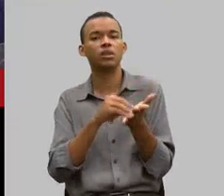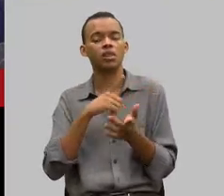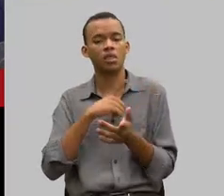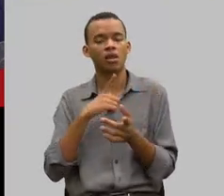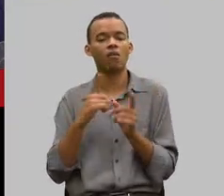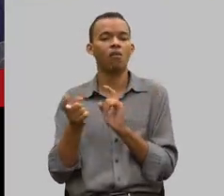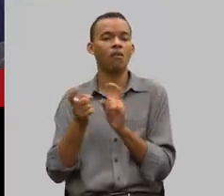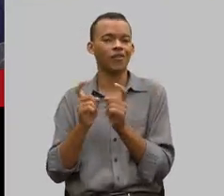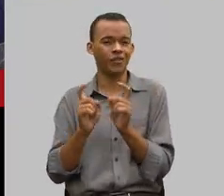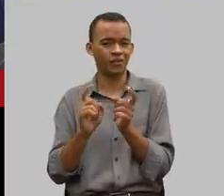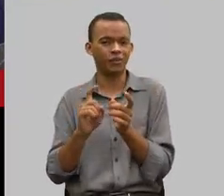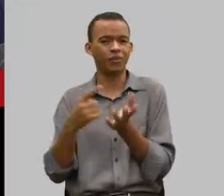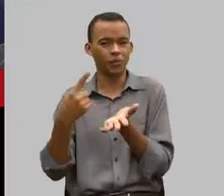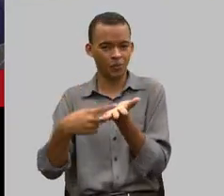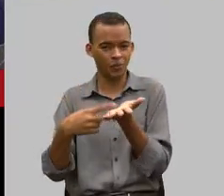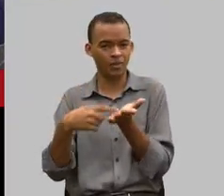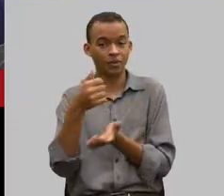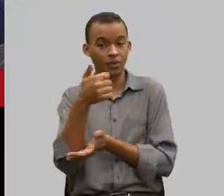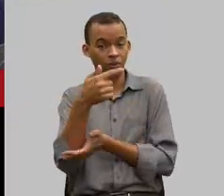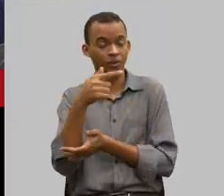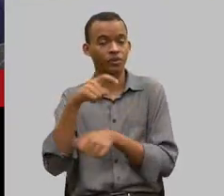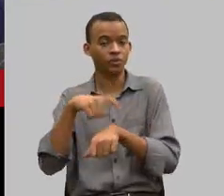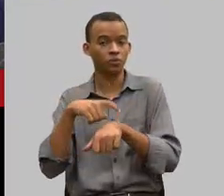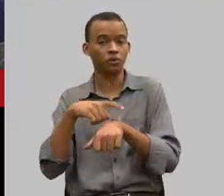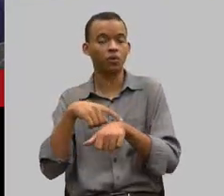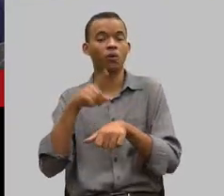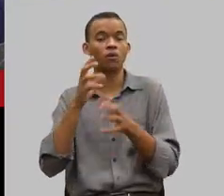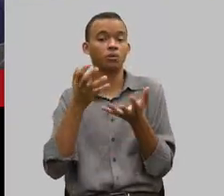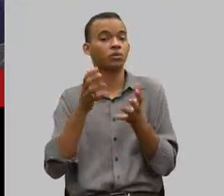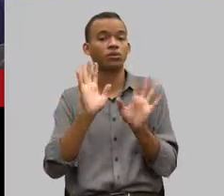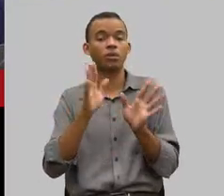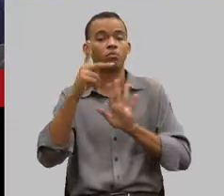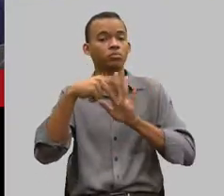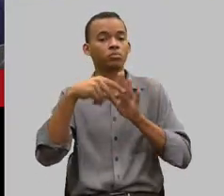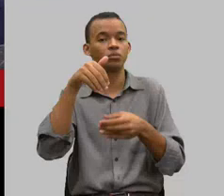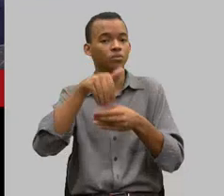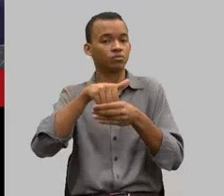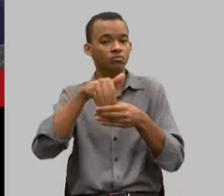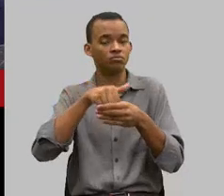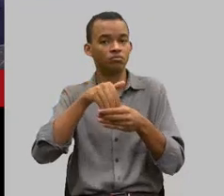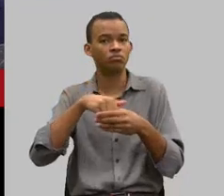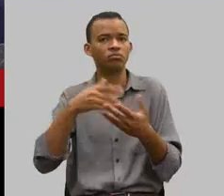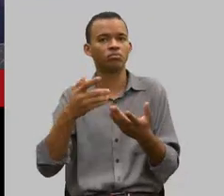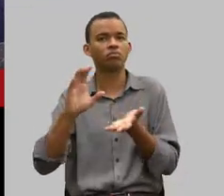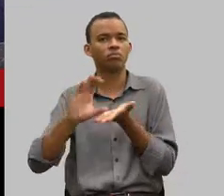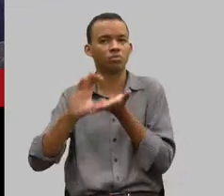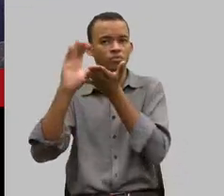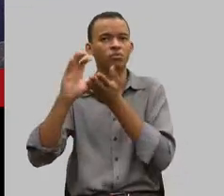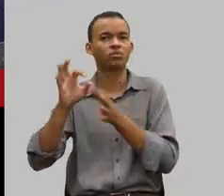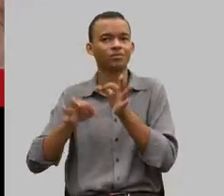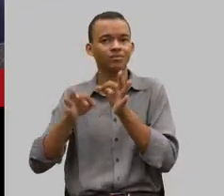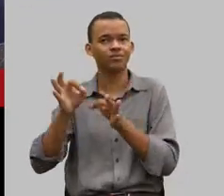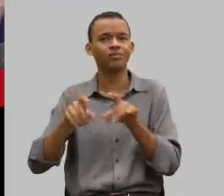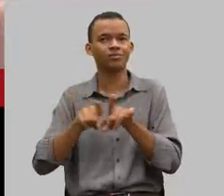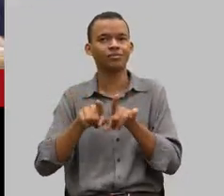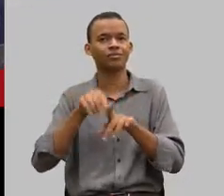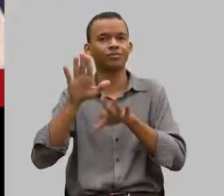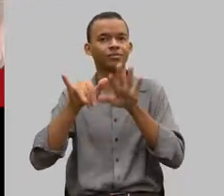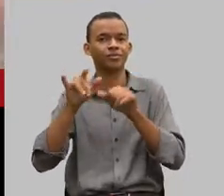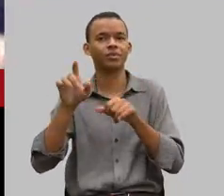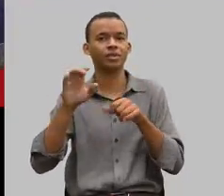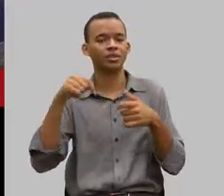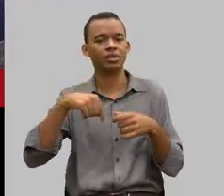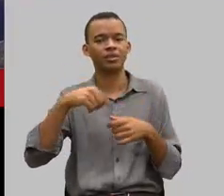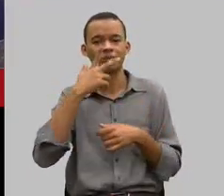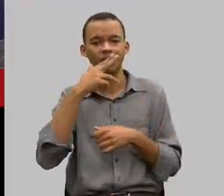horas para que o projeto de lei do ipseng eh seja votado na comissão de constituição e justiça se eu não me engano já está convoc aqui é o mata-mata Né